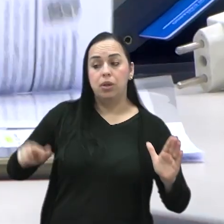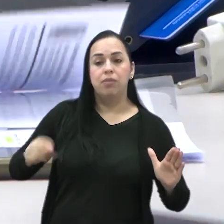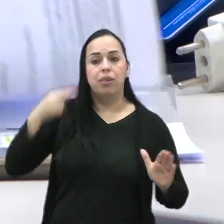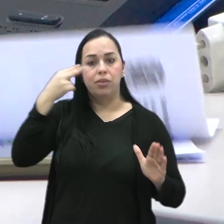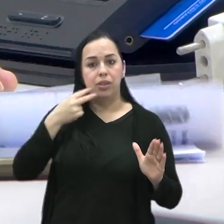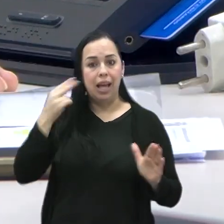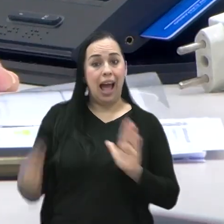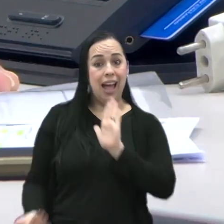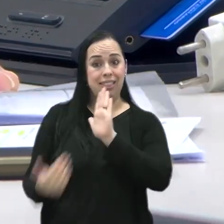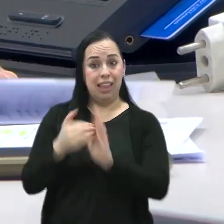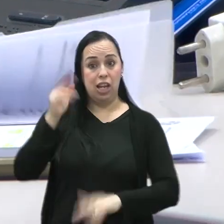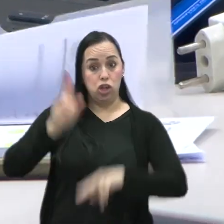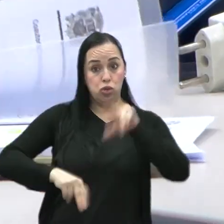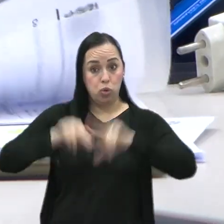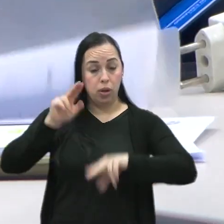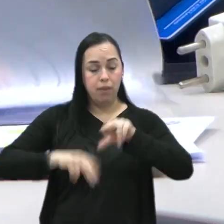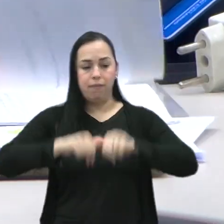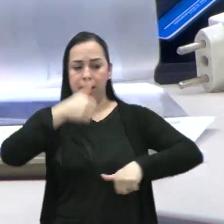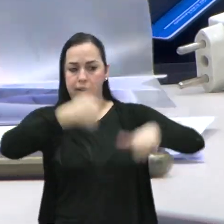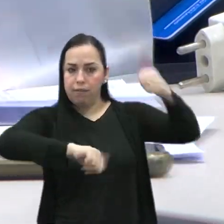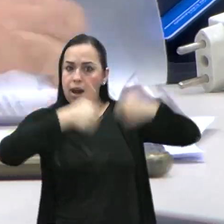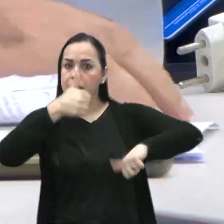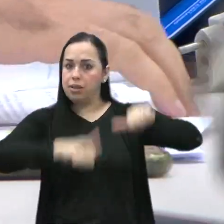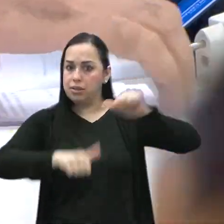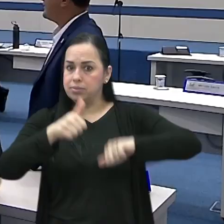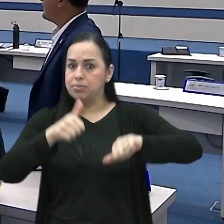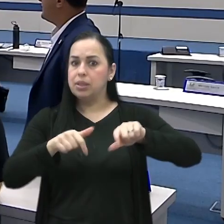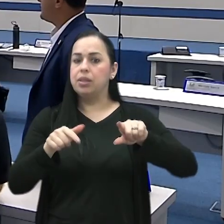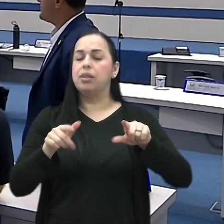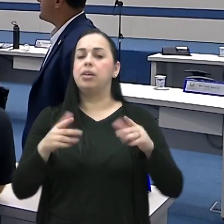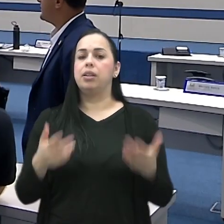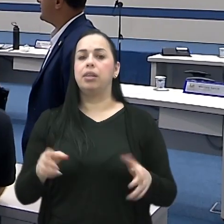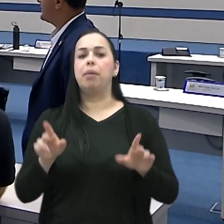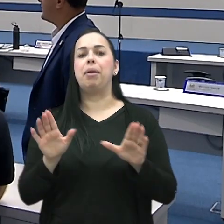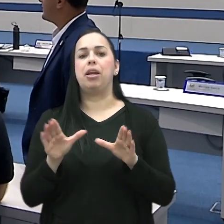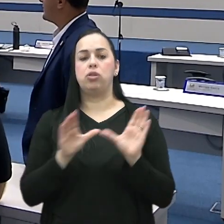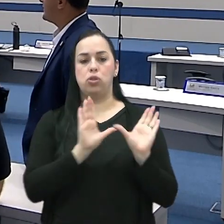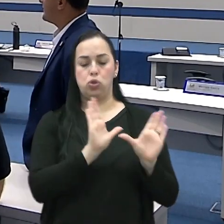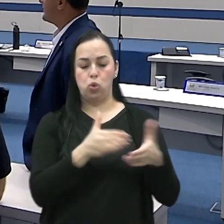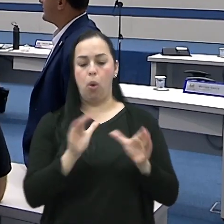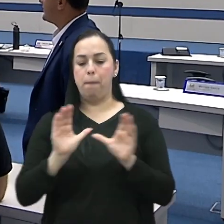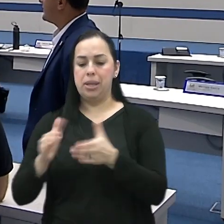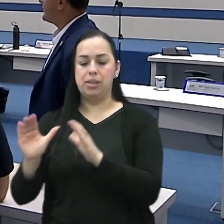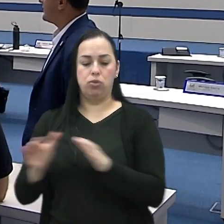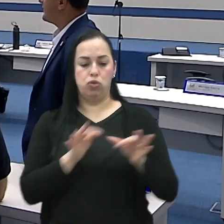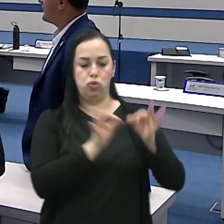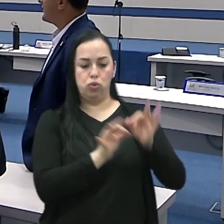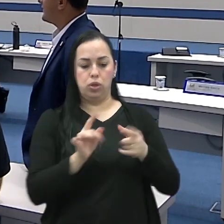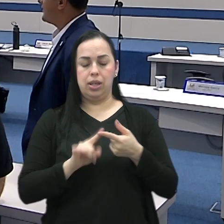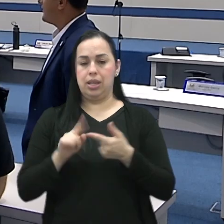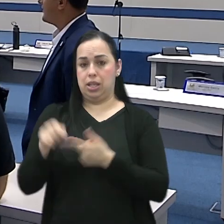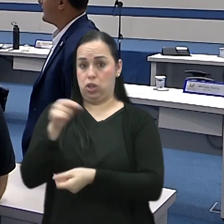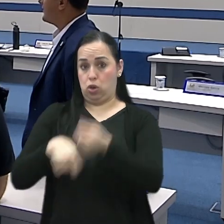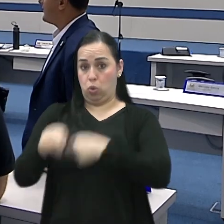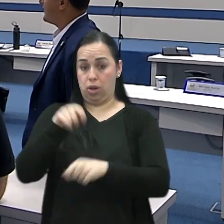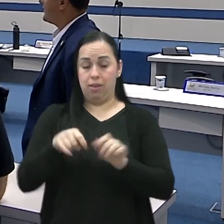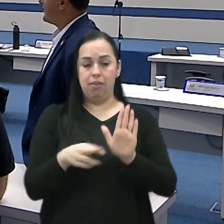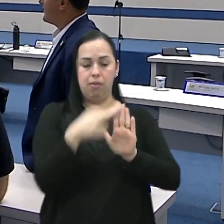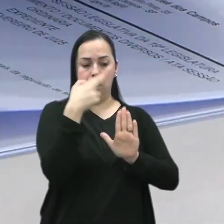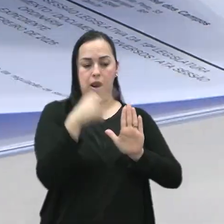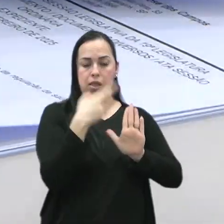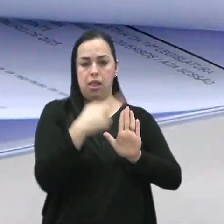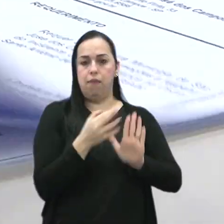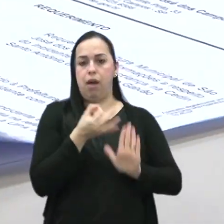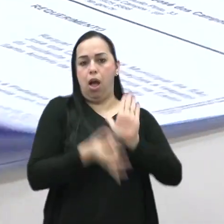os vereadores têm até junho para analisar o texto. Cabe aos relatores das comissões de Justiça e